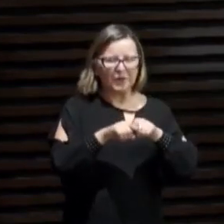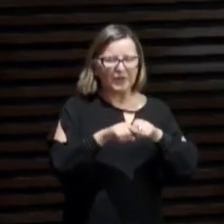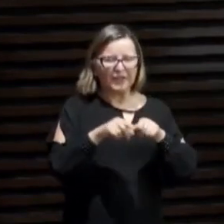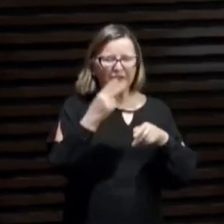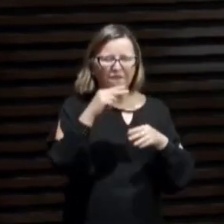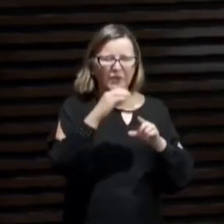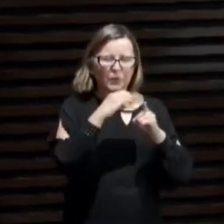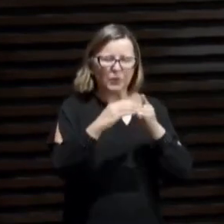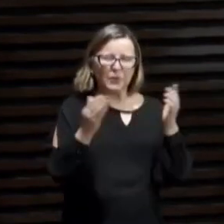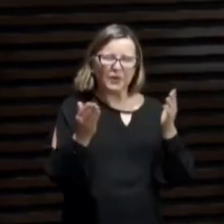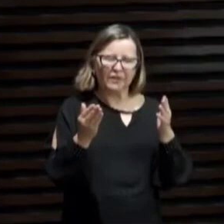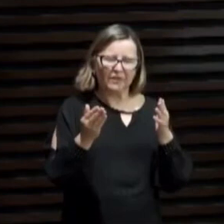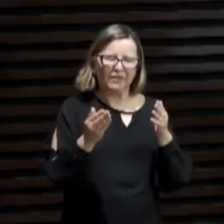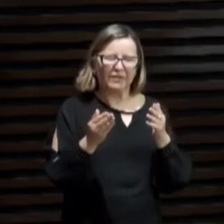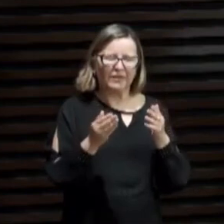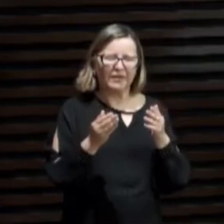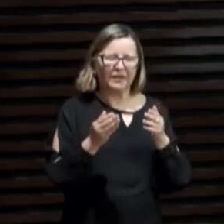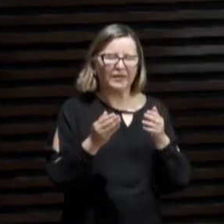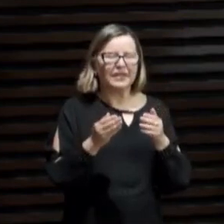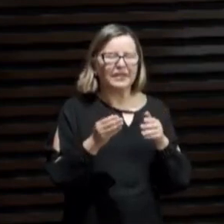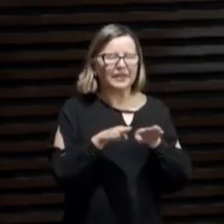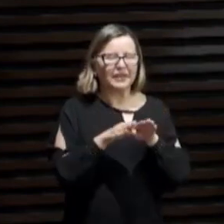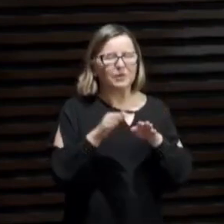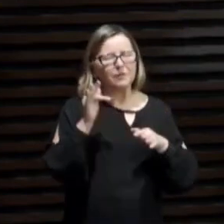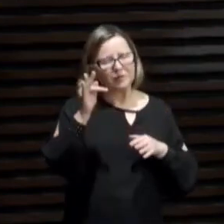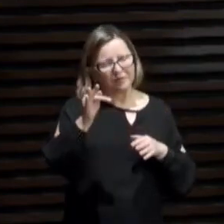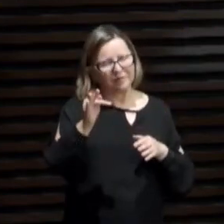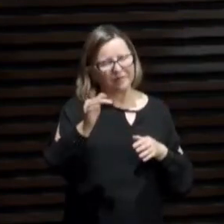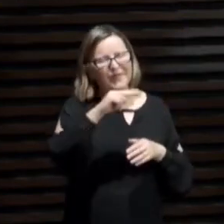um que há de ouvir essa mensagem, para a glória do Teu nome. É